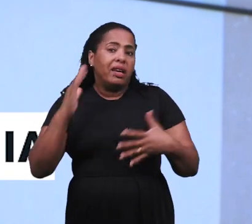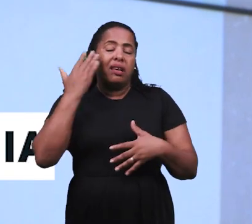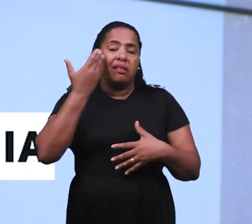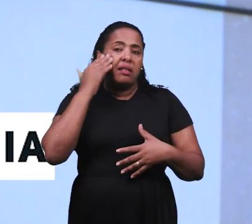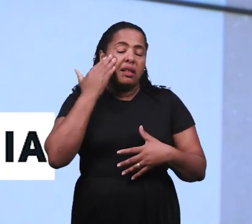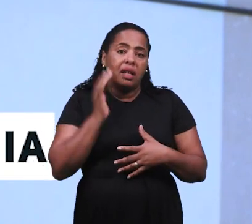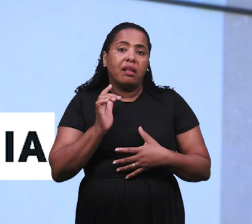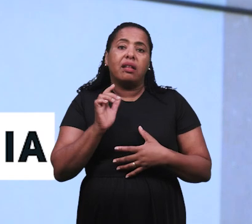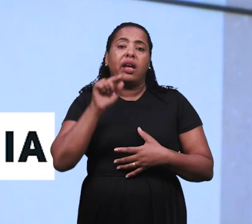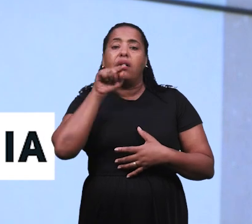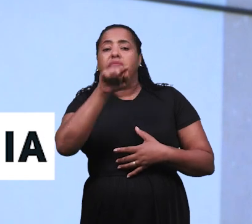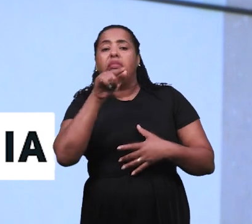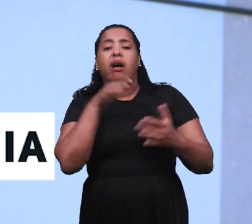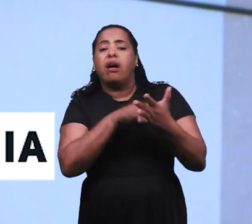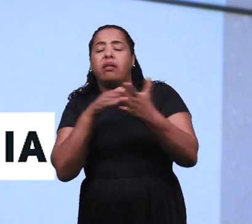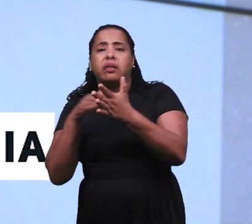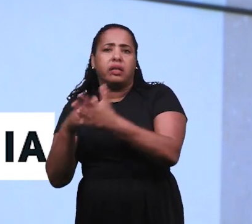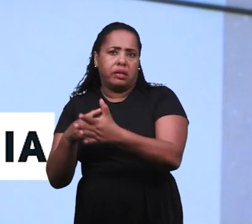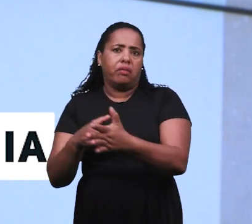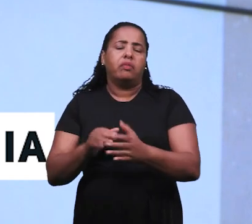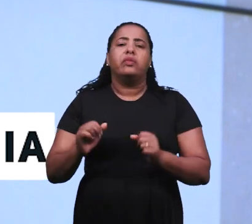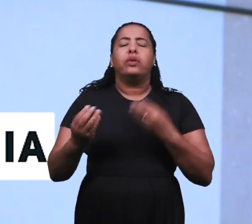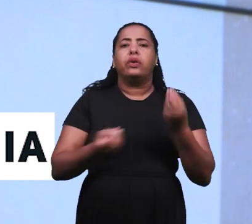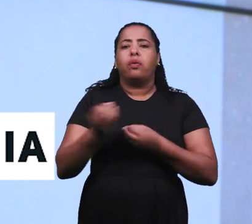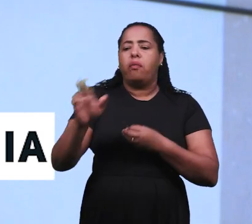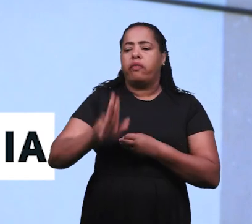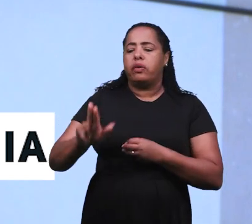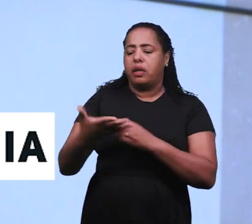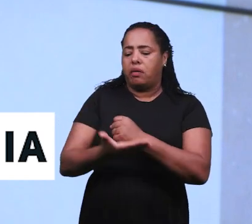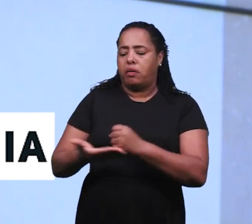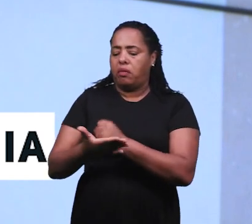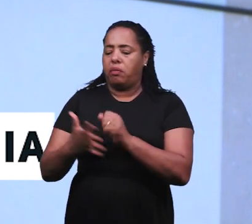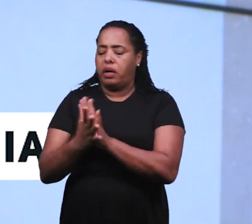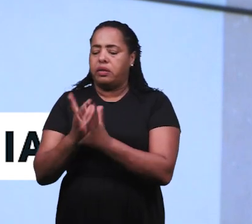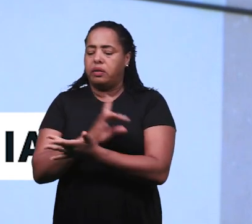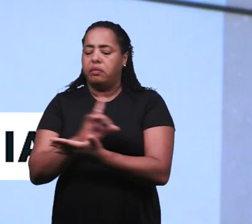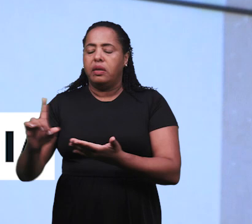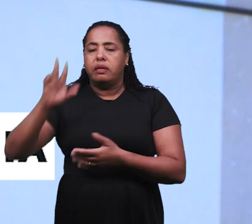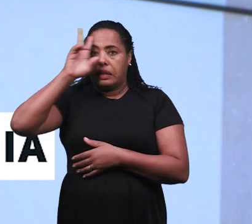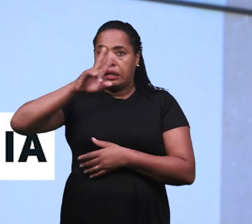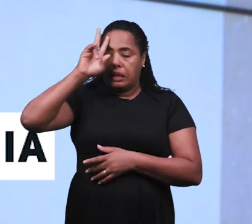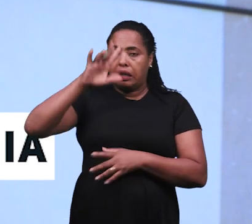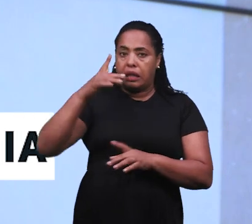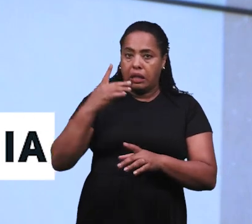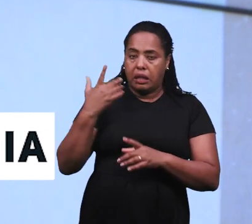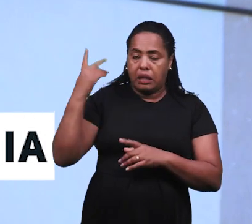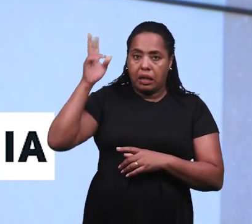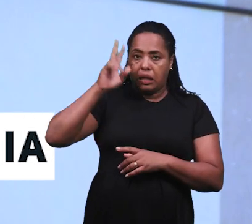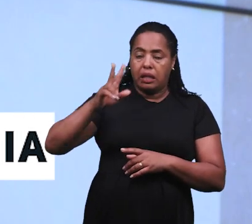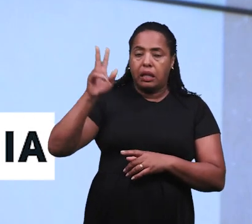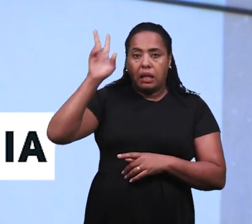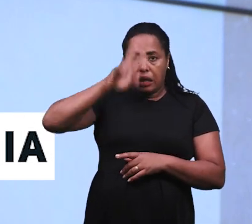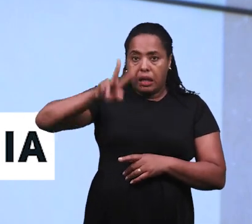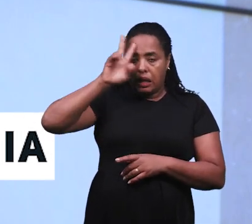vezes, uma limitação. Aí, nós vamos lá na palavra, vamos lembrar de várias histórias. Por exemplo, o paralítico de